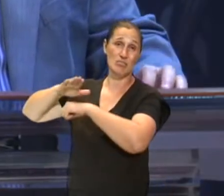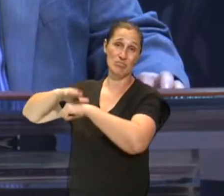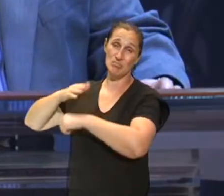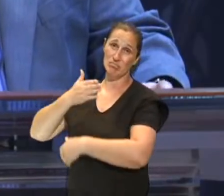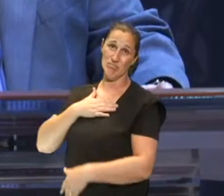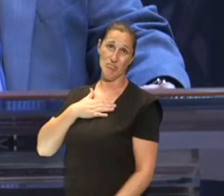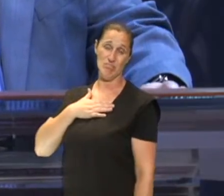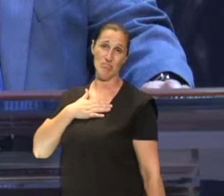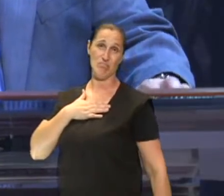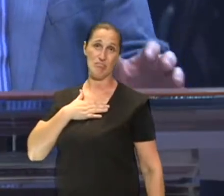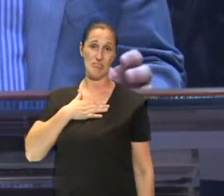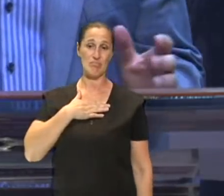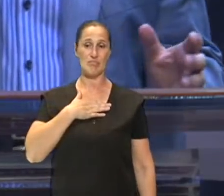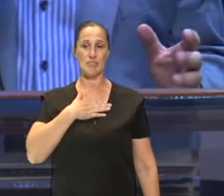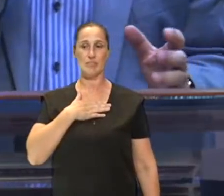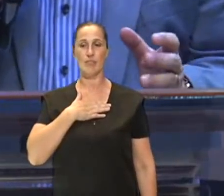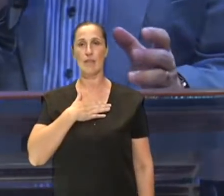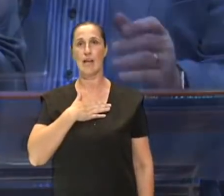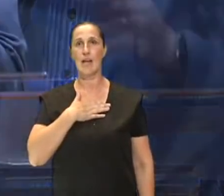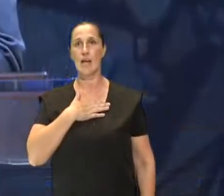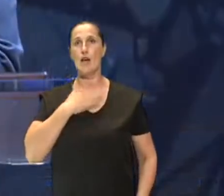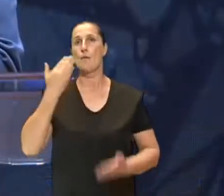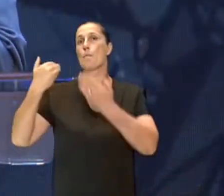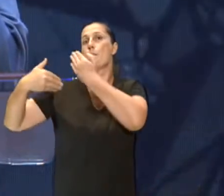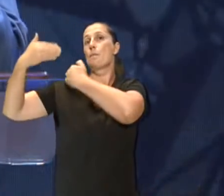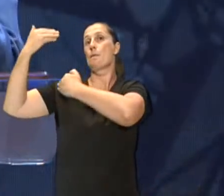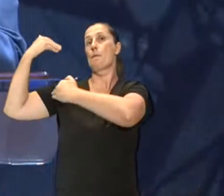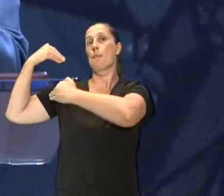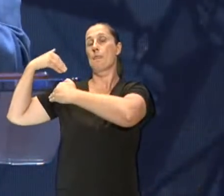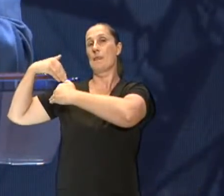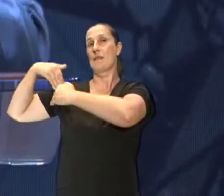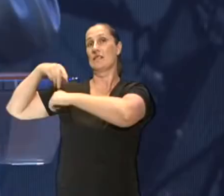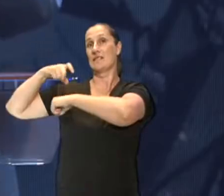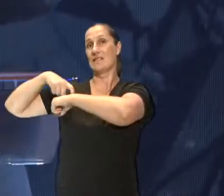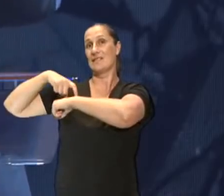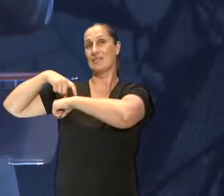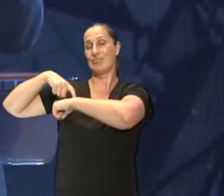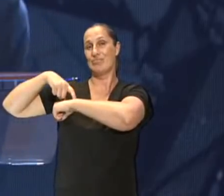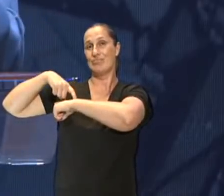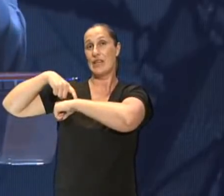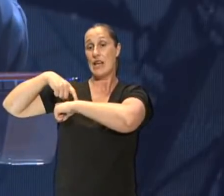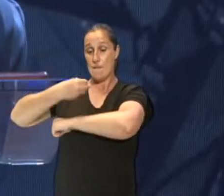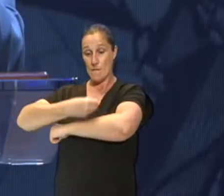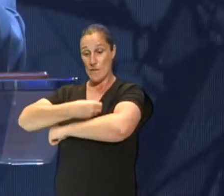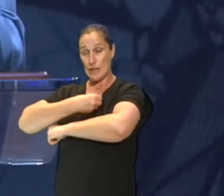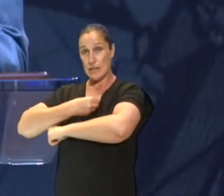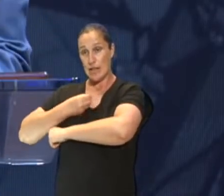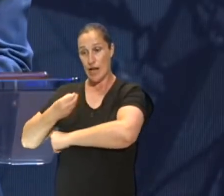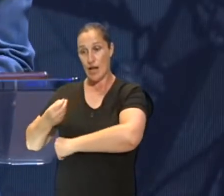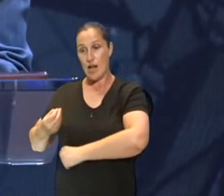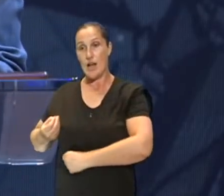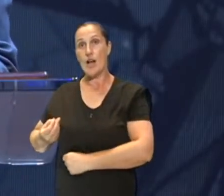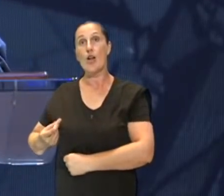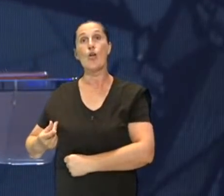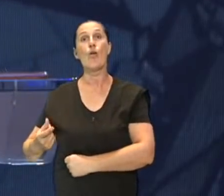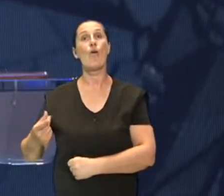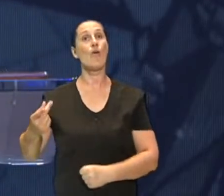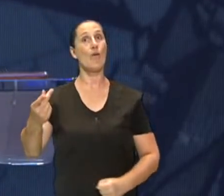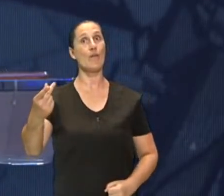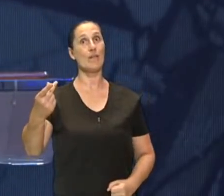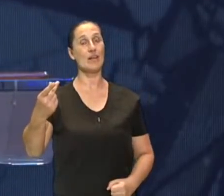comigo. E naquele tempo, vida longa na teologia dos judeus de